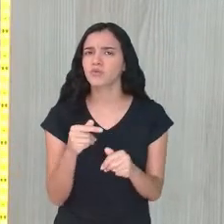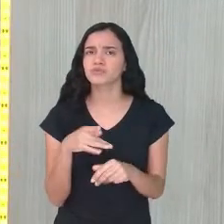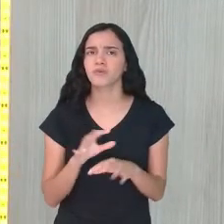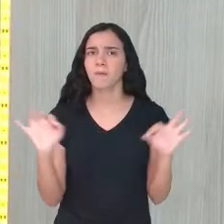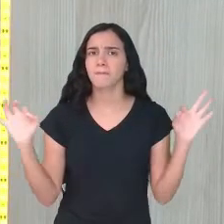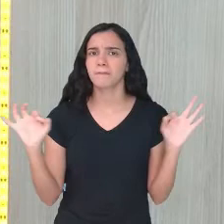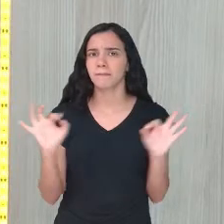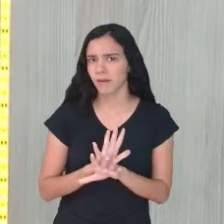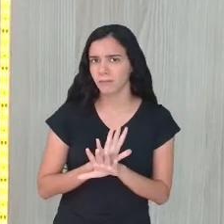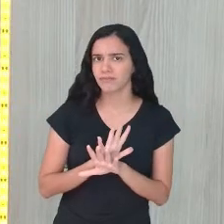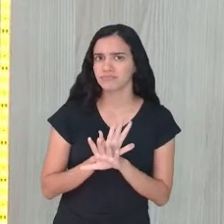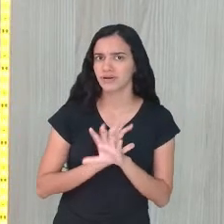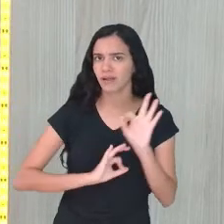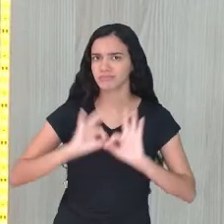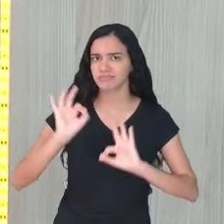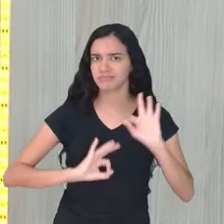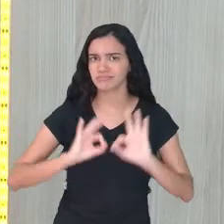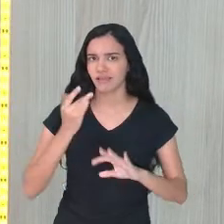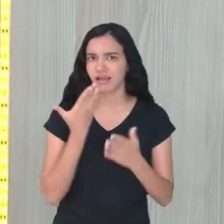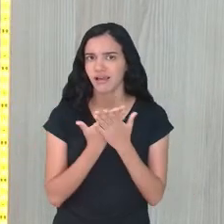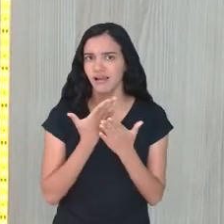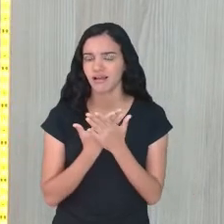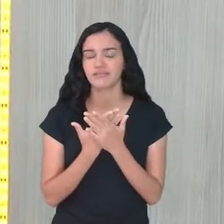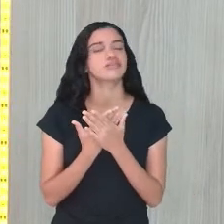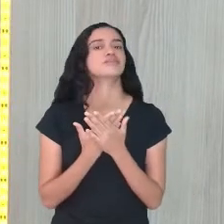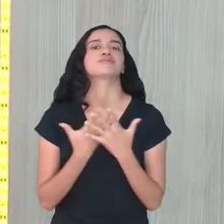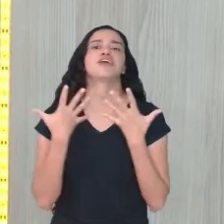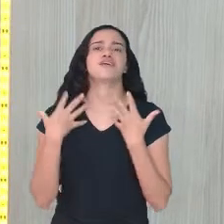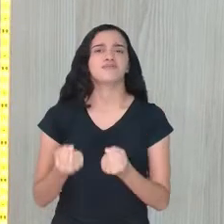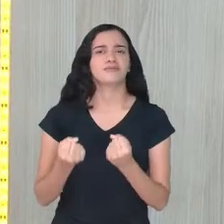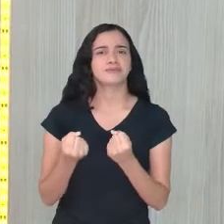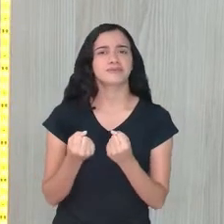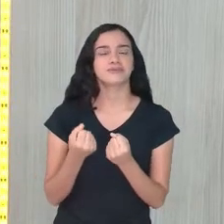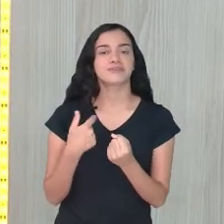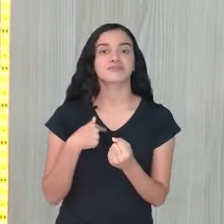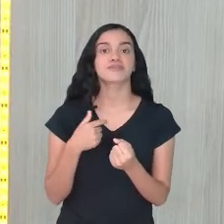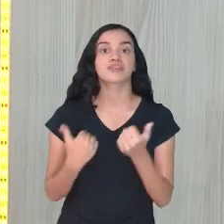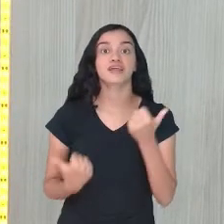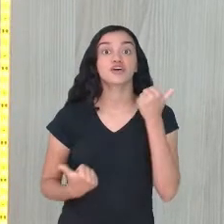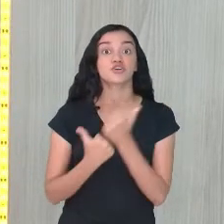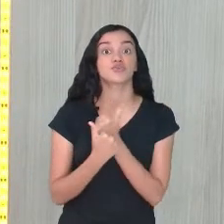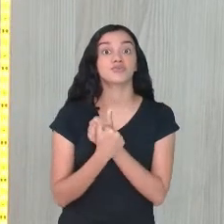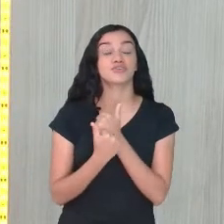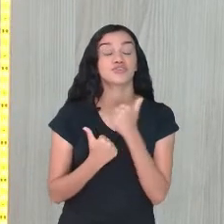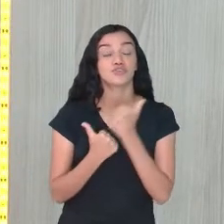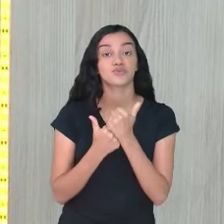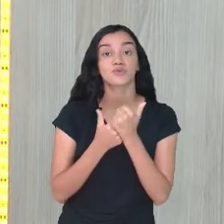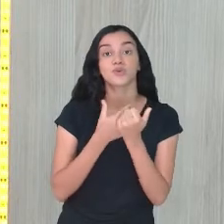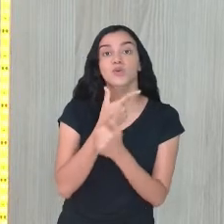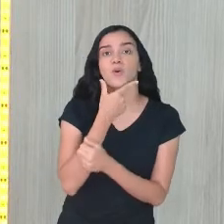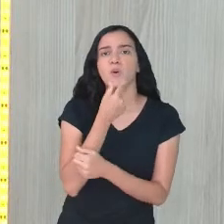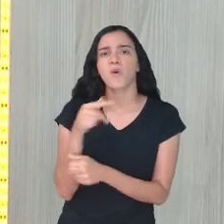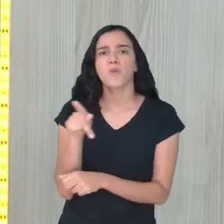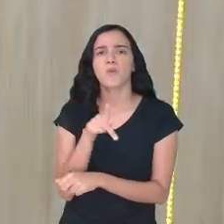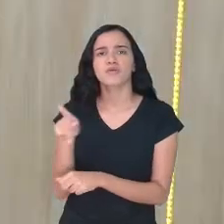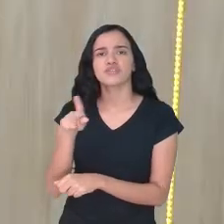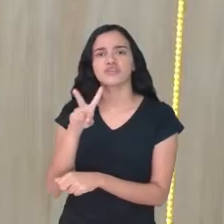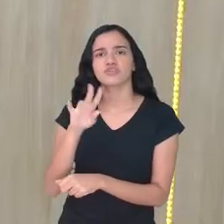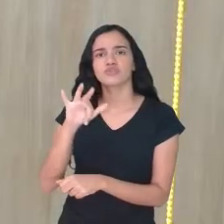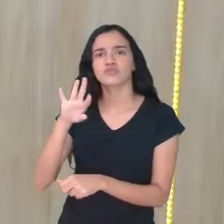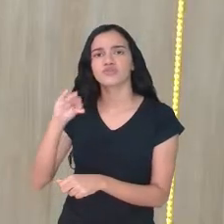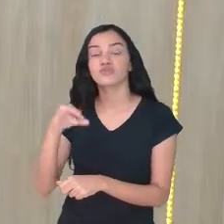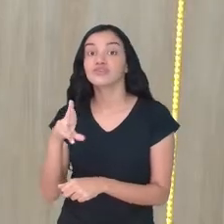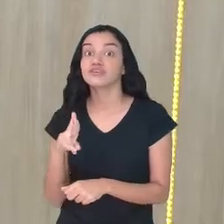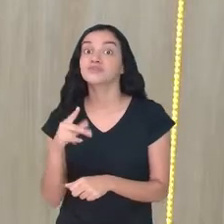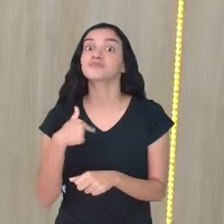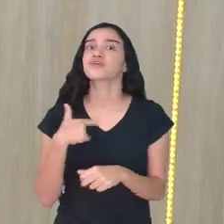aula? Vamos lá? Professora Tânia está substituindo o professor Vitor. Bora lá?